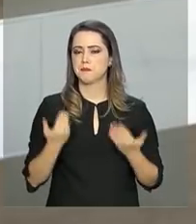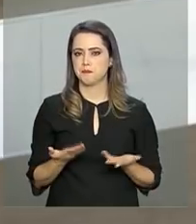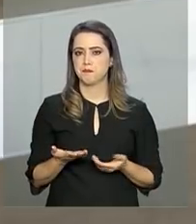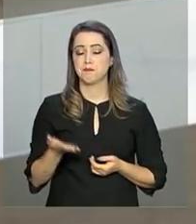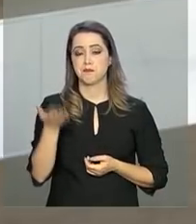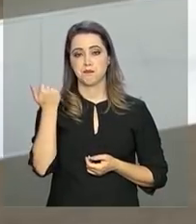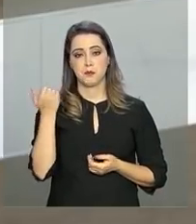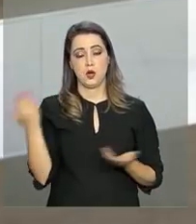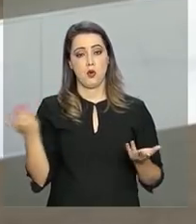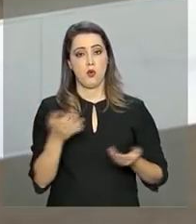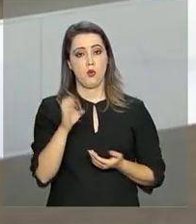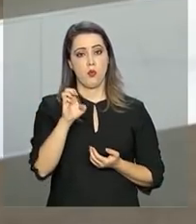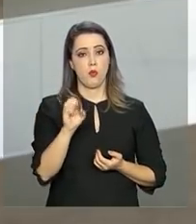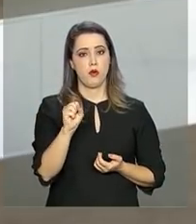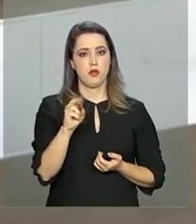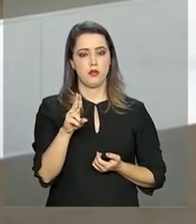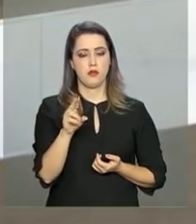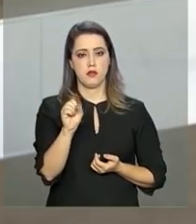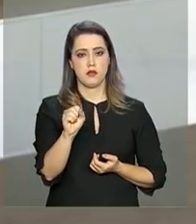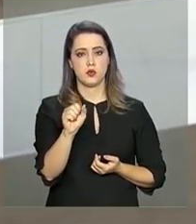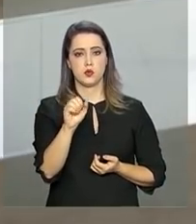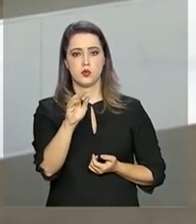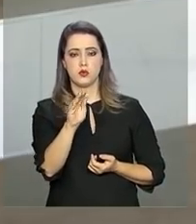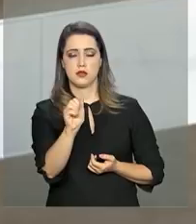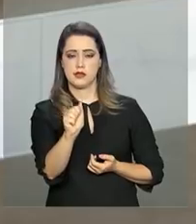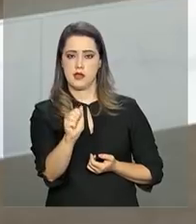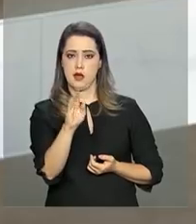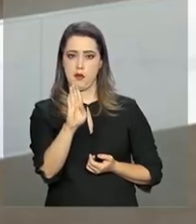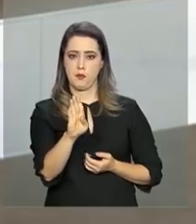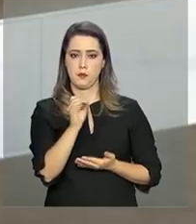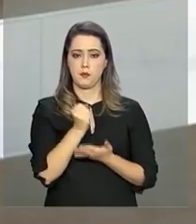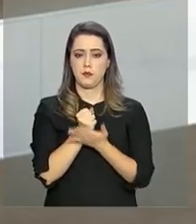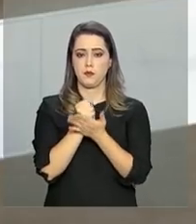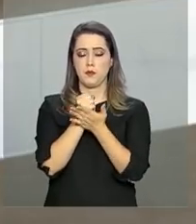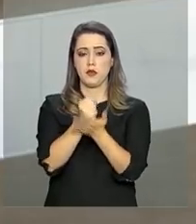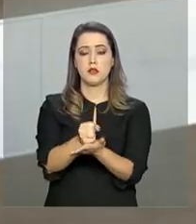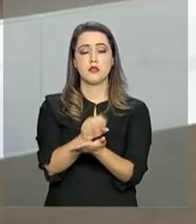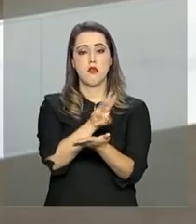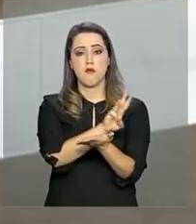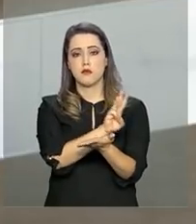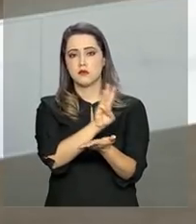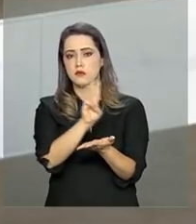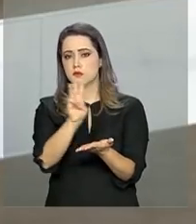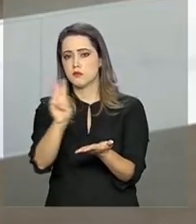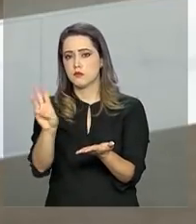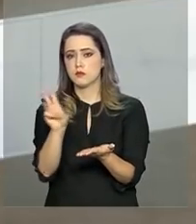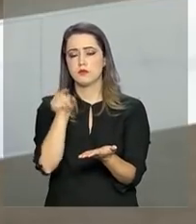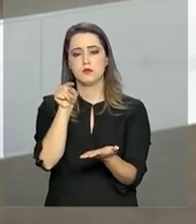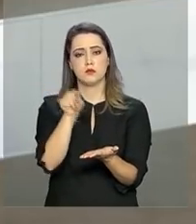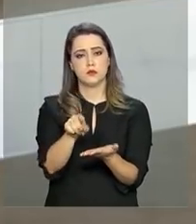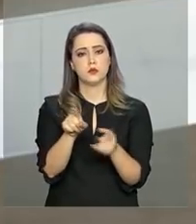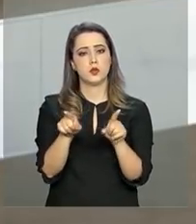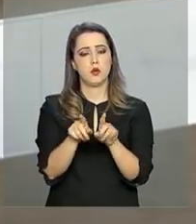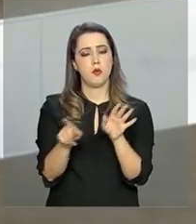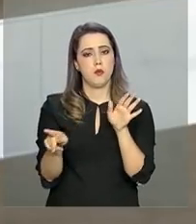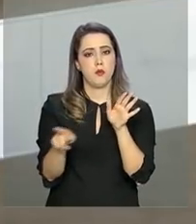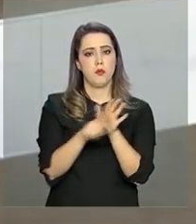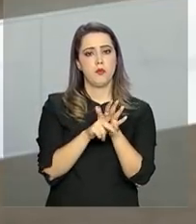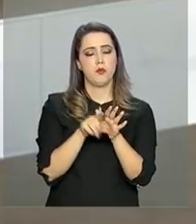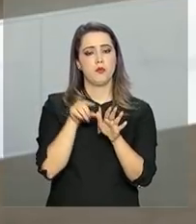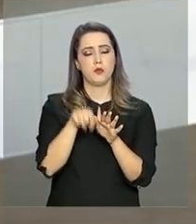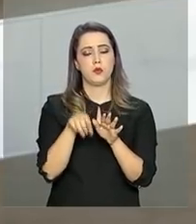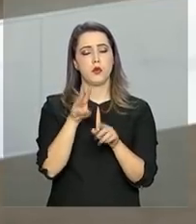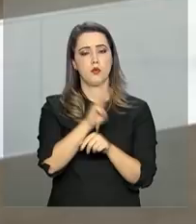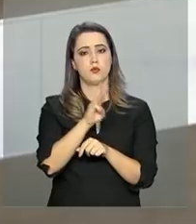última versão do e sus a b está disponível no portal do departamento de atenção básica no